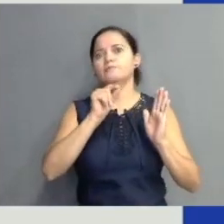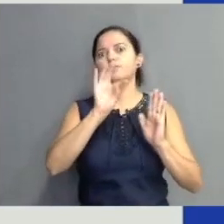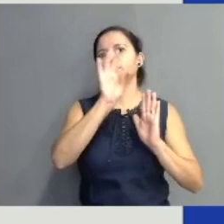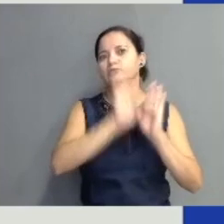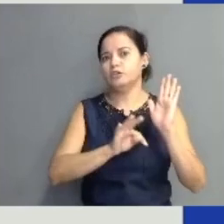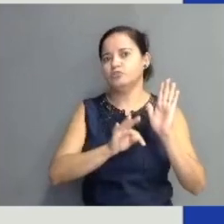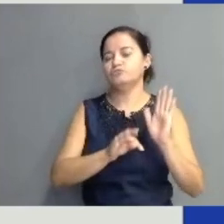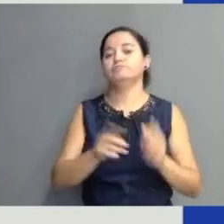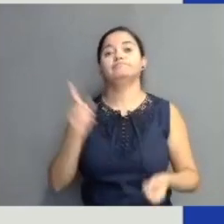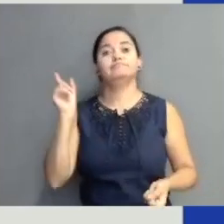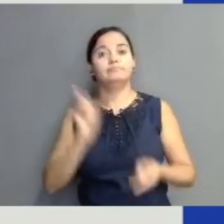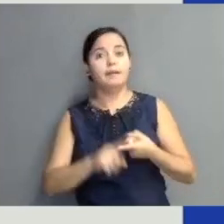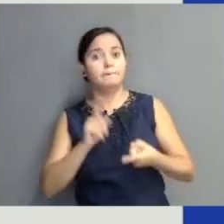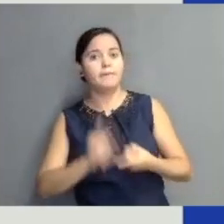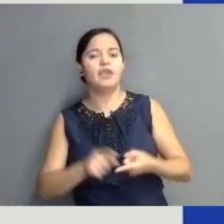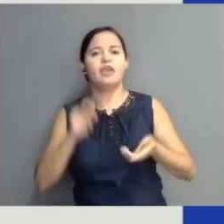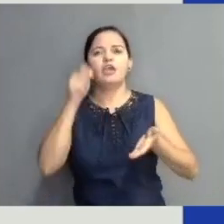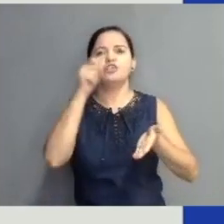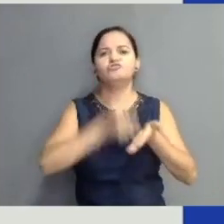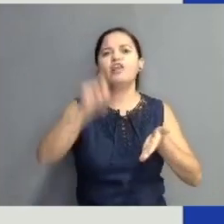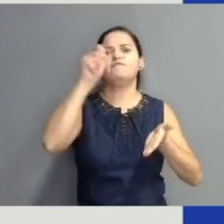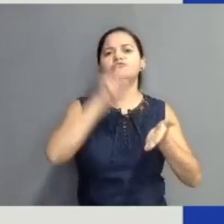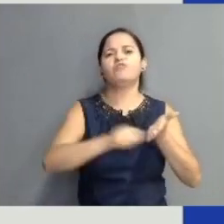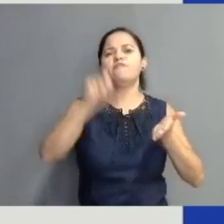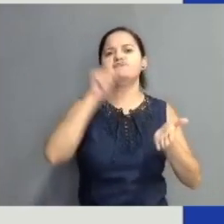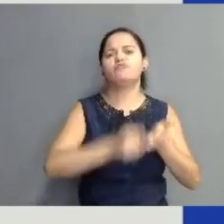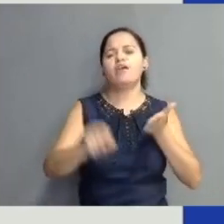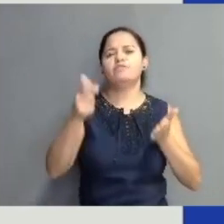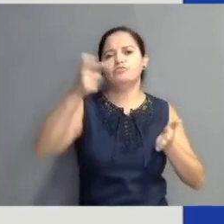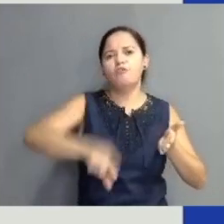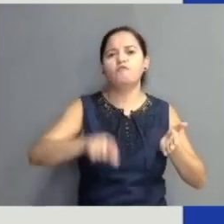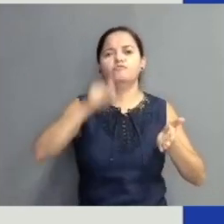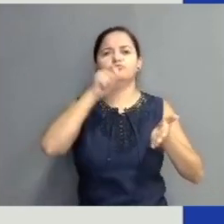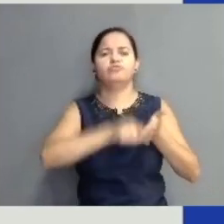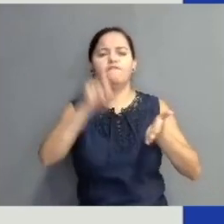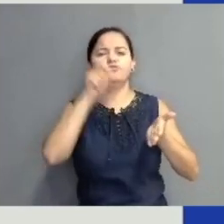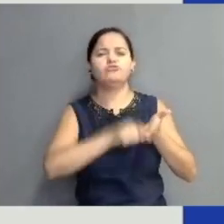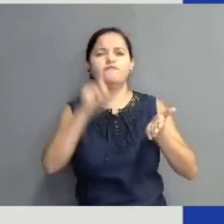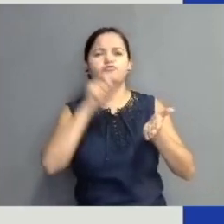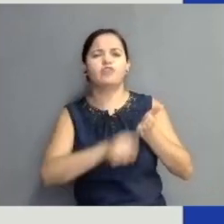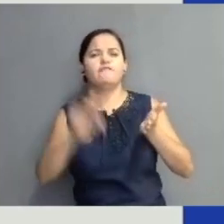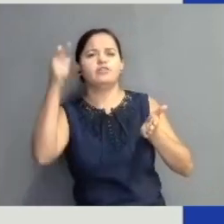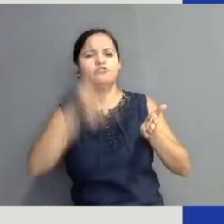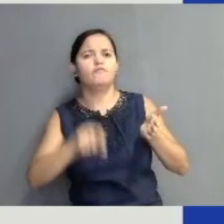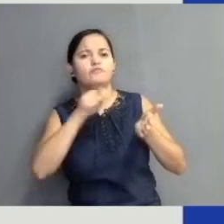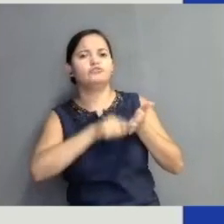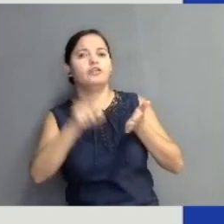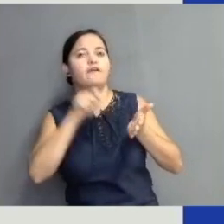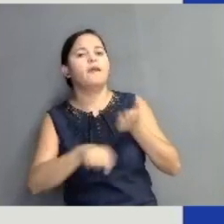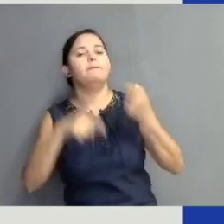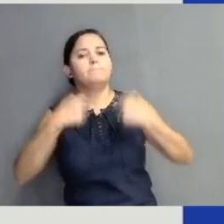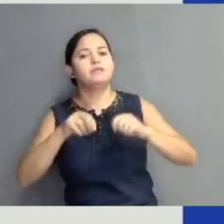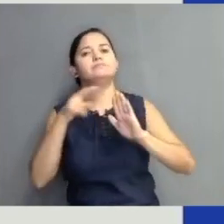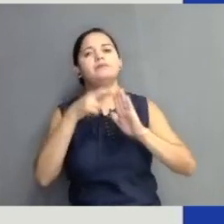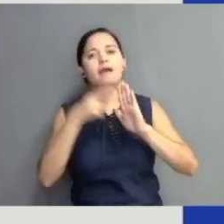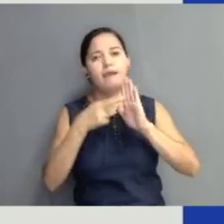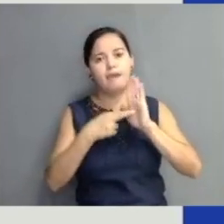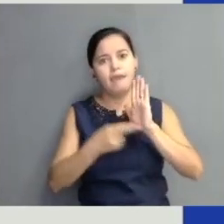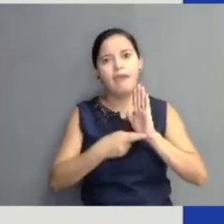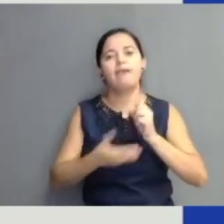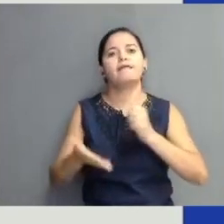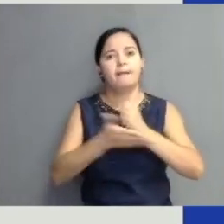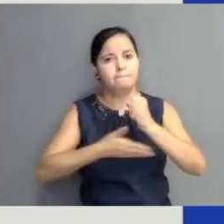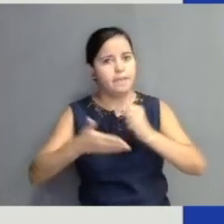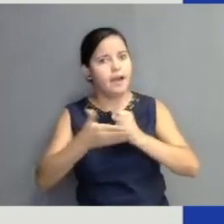de frases com a substituição de expressões usadas em textos deve seguir algumas regras básicas. E